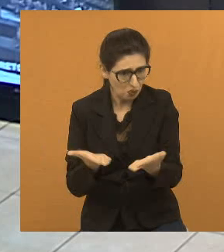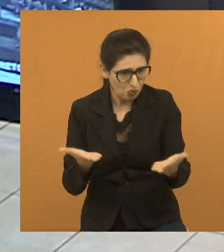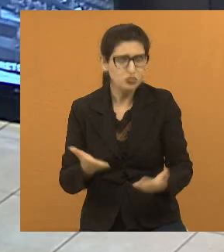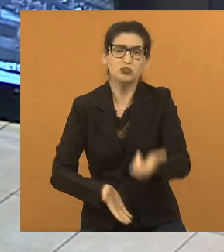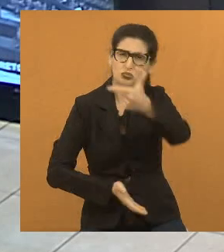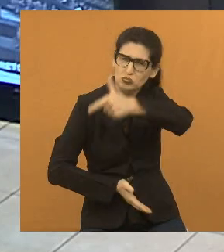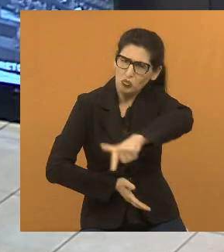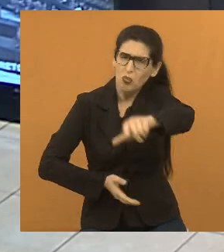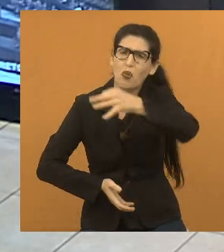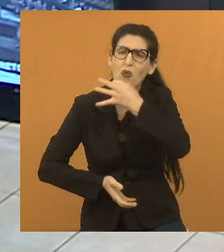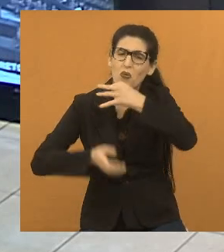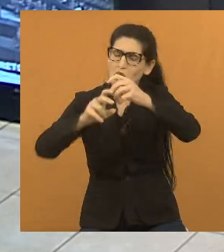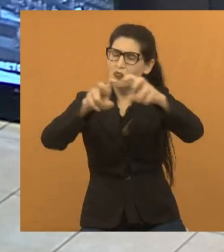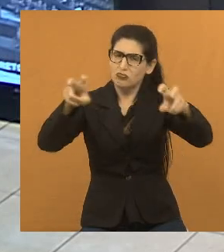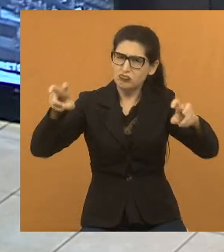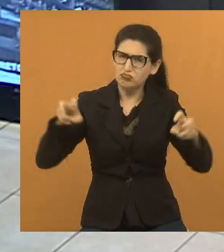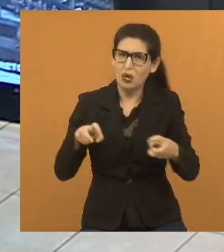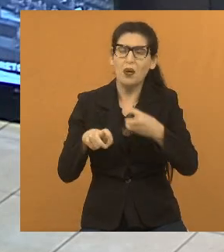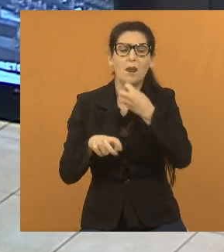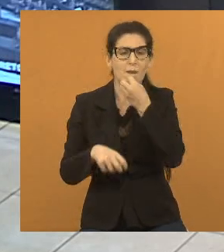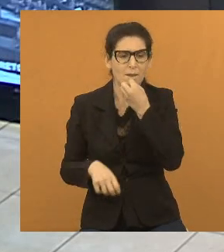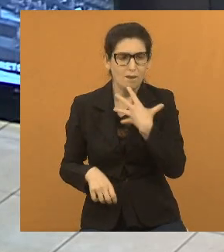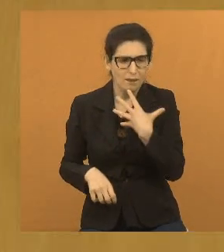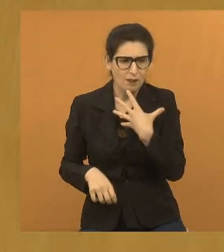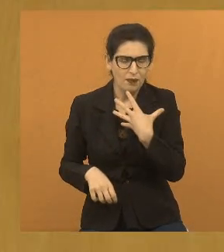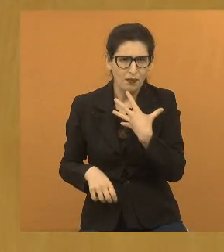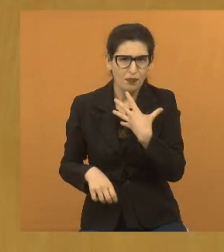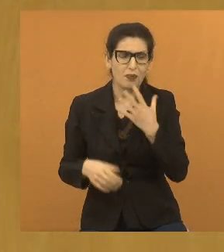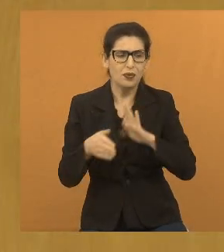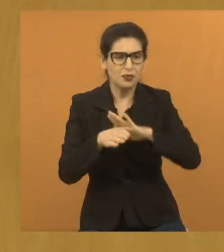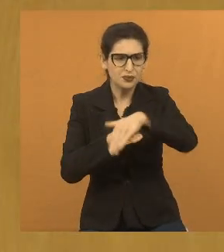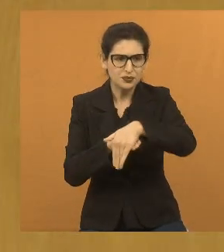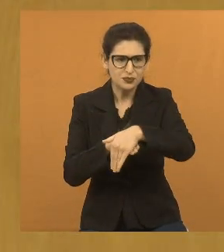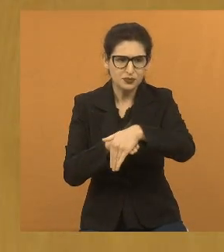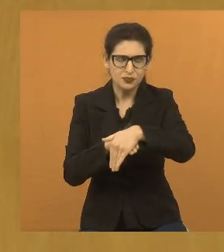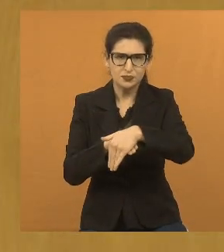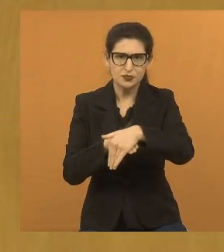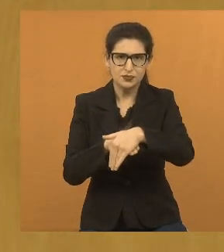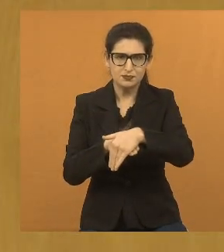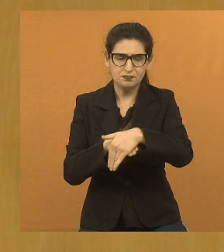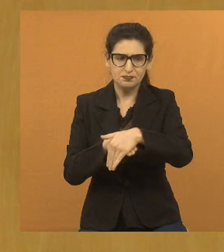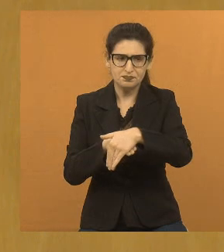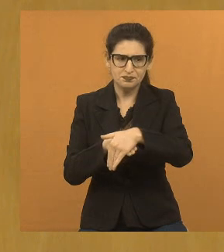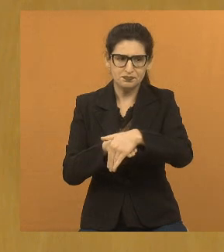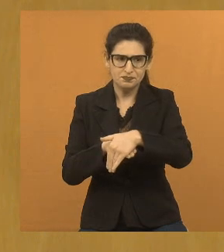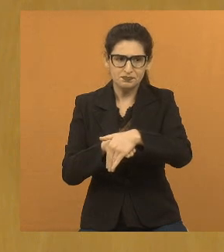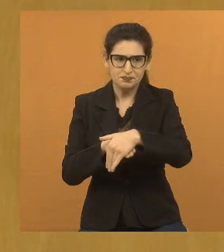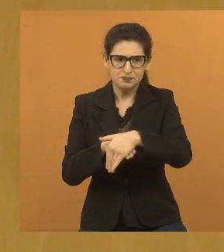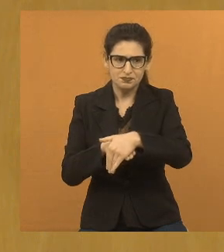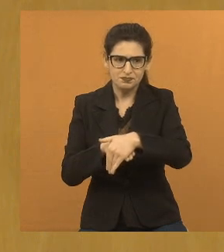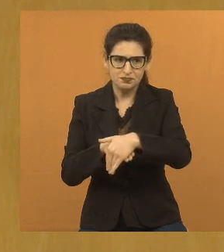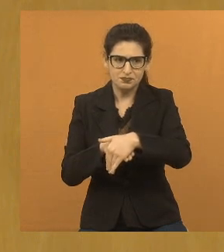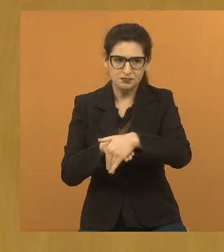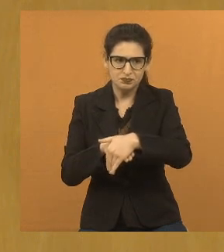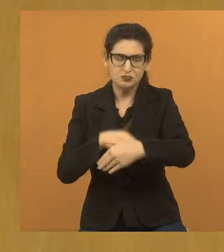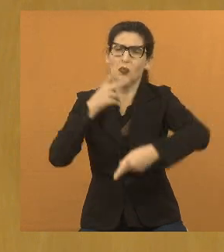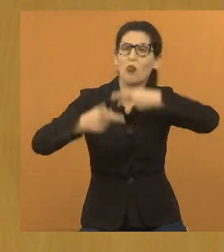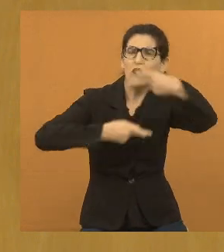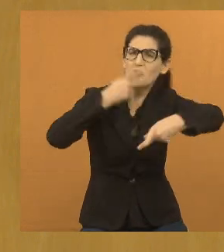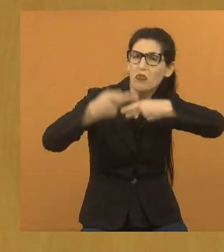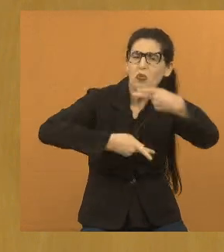uma audiência, que tenhamos uma boa noite de discussão